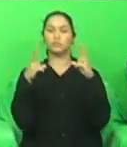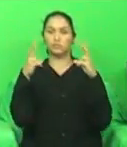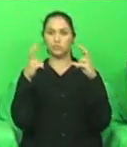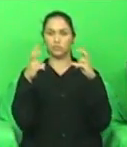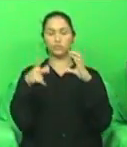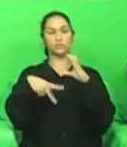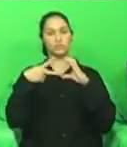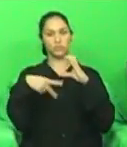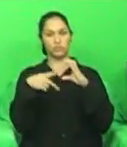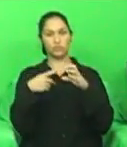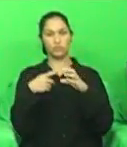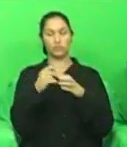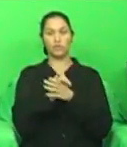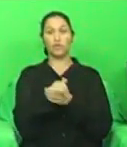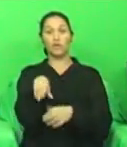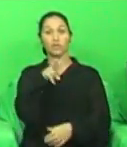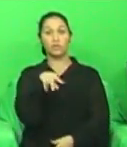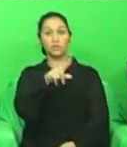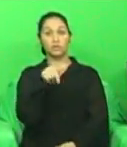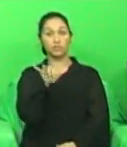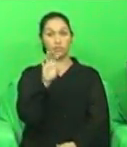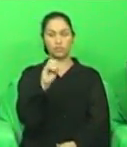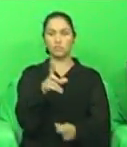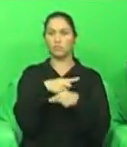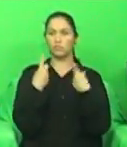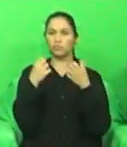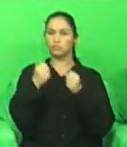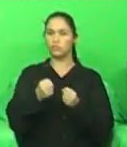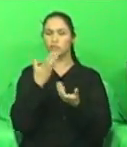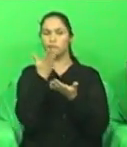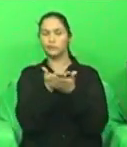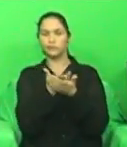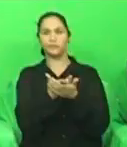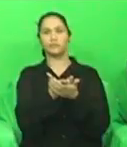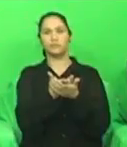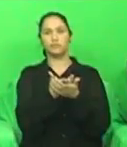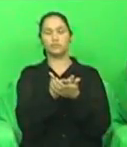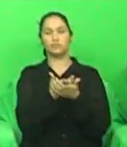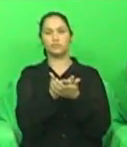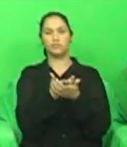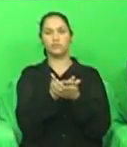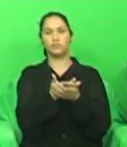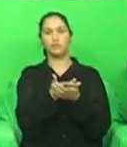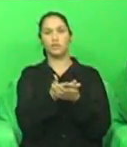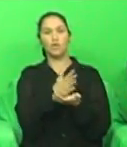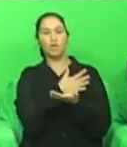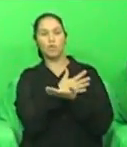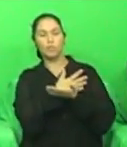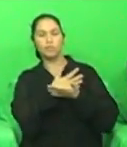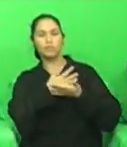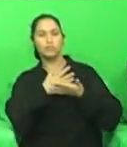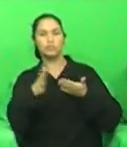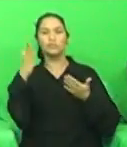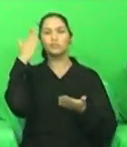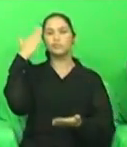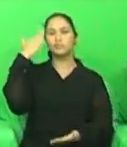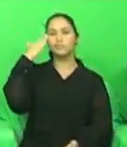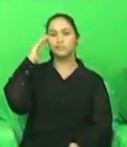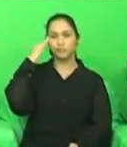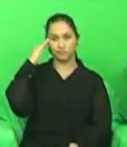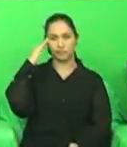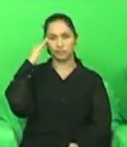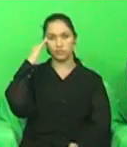exatamente vereador jairo para que a gente comece a estudar comece a compreender qual